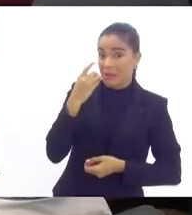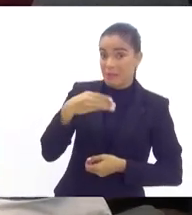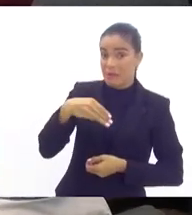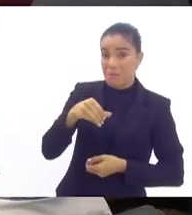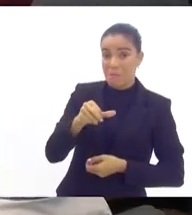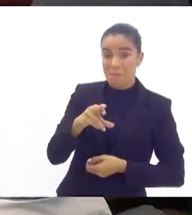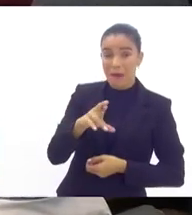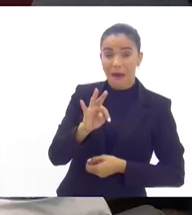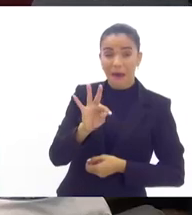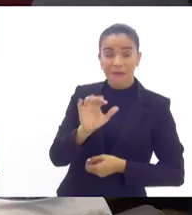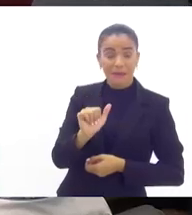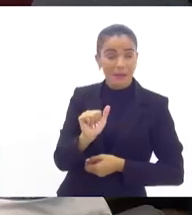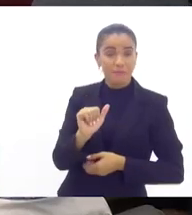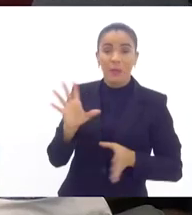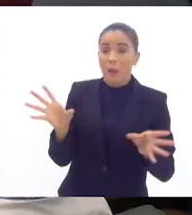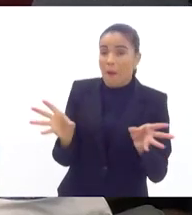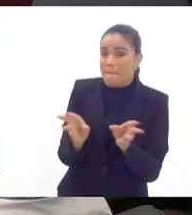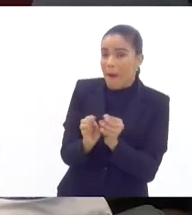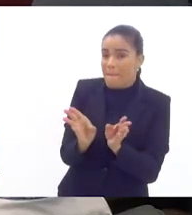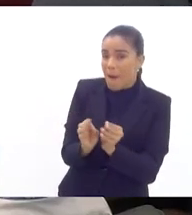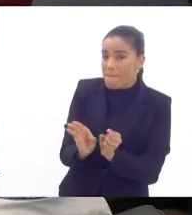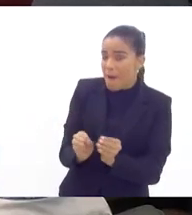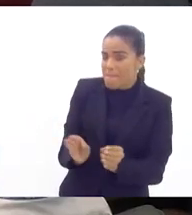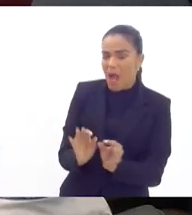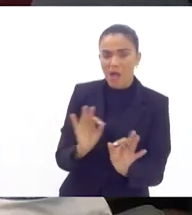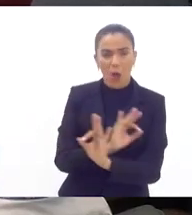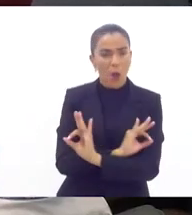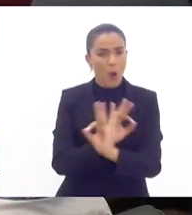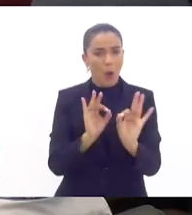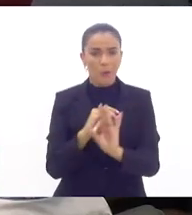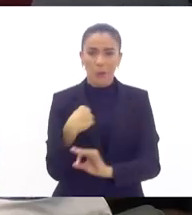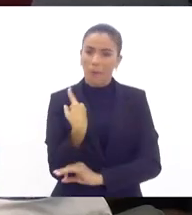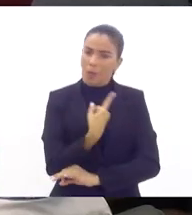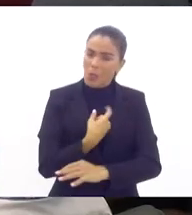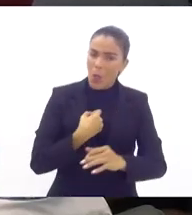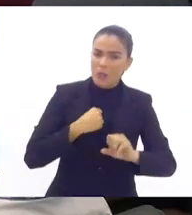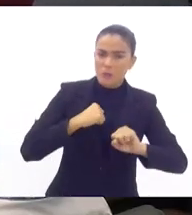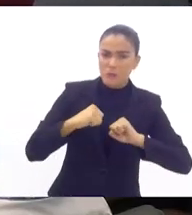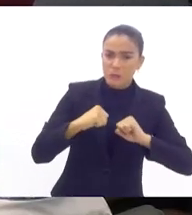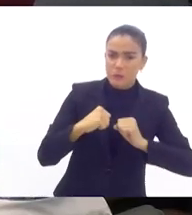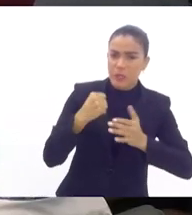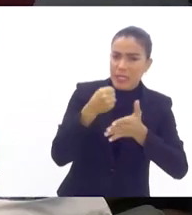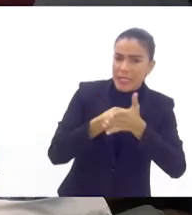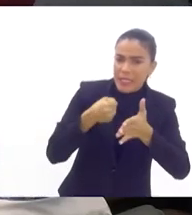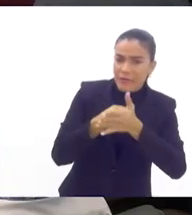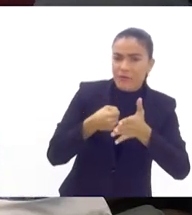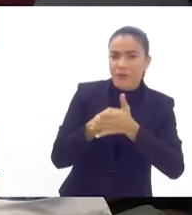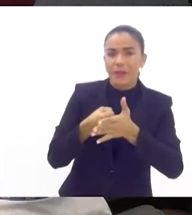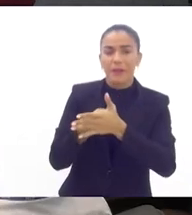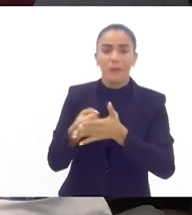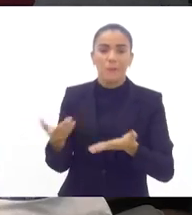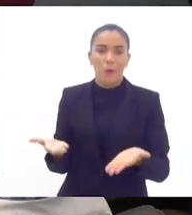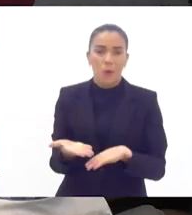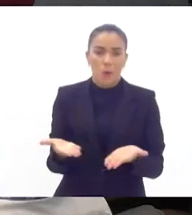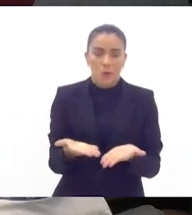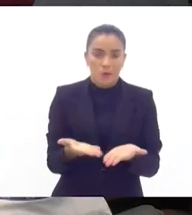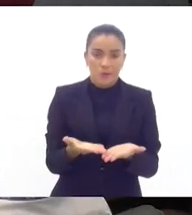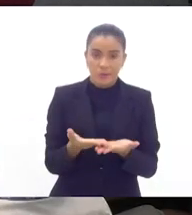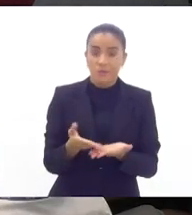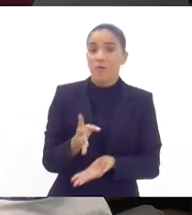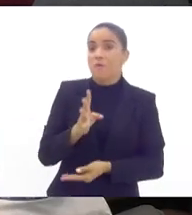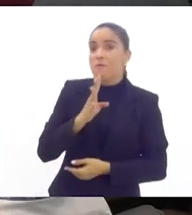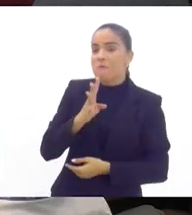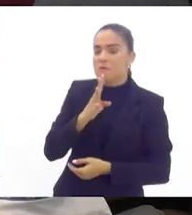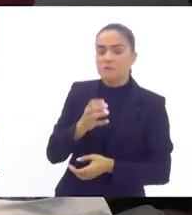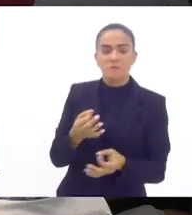resumiu muito bem a situação que nós enfrentamos hoje eu Como morador da Tijuca assim como a deputada conhecemos